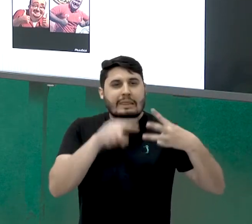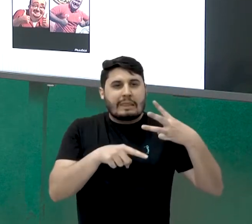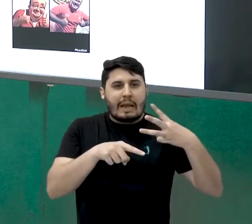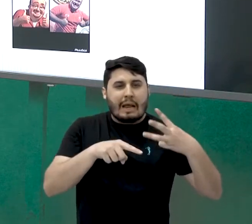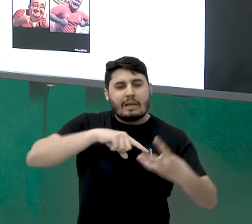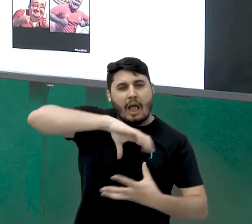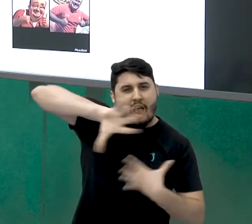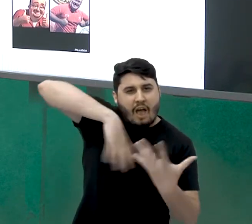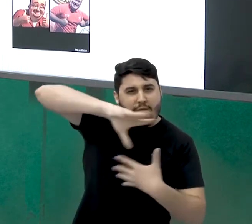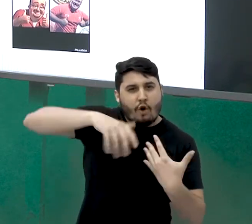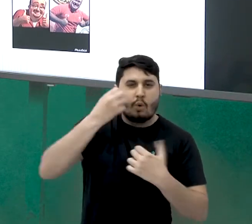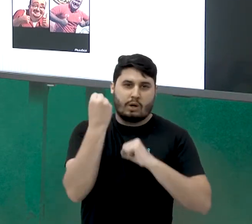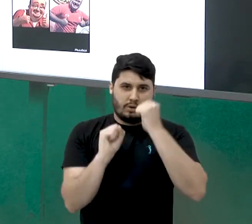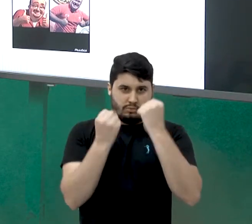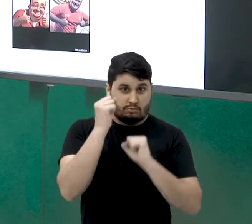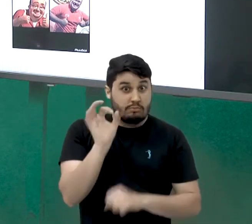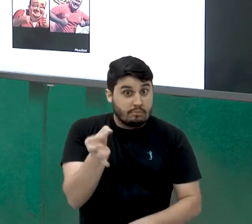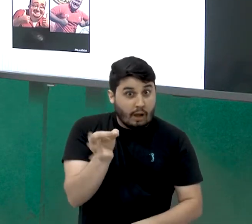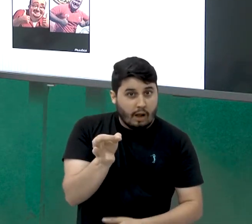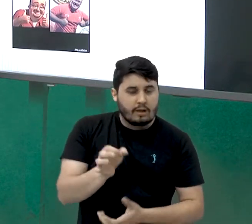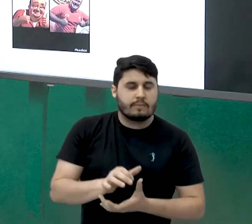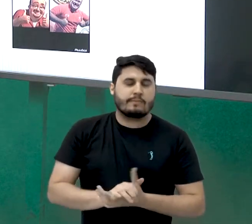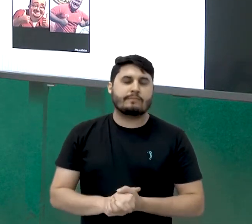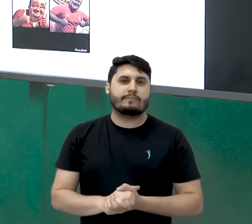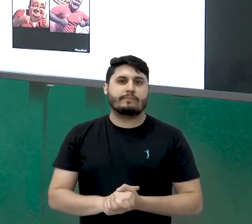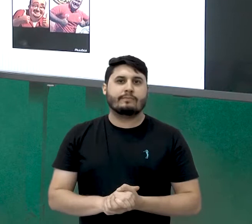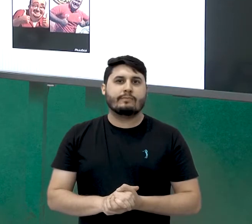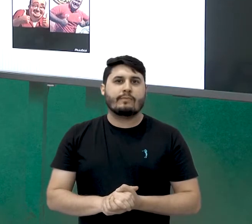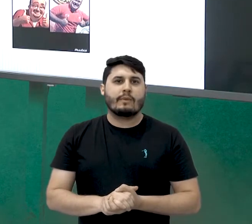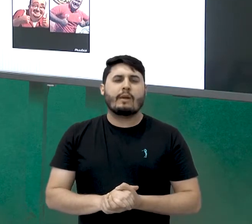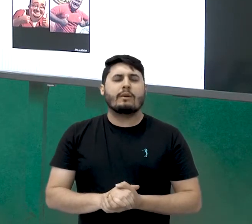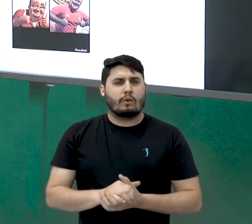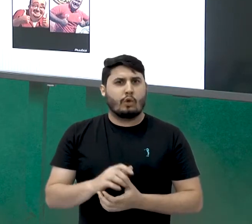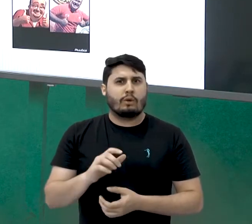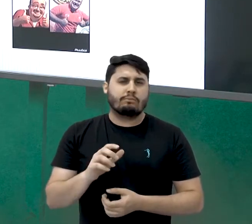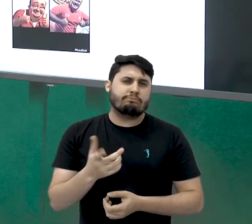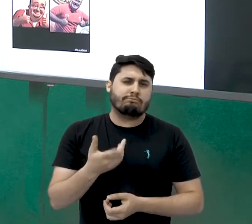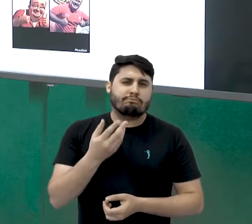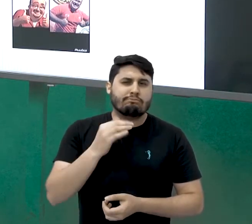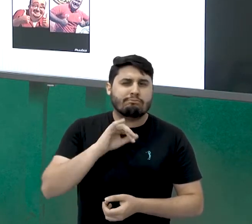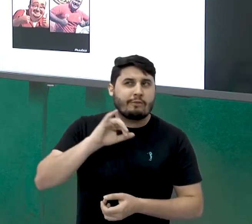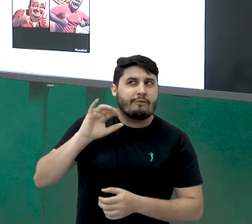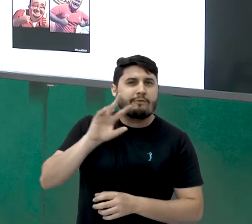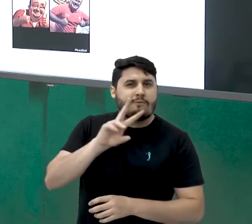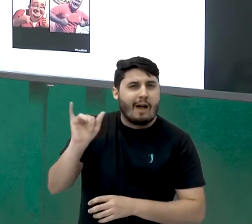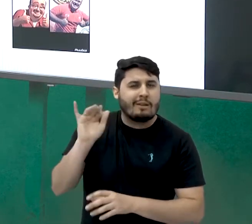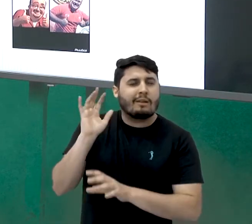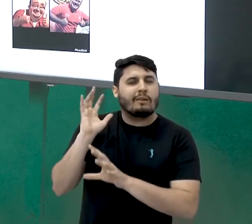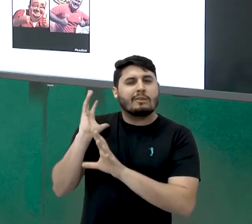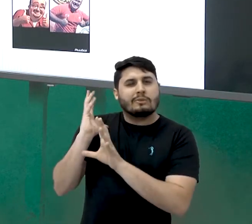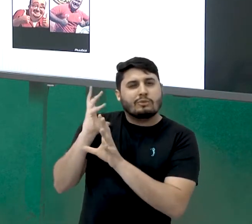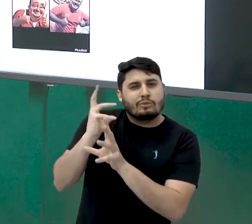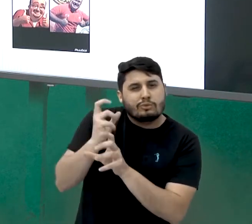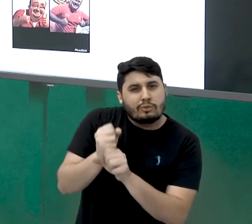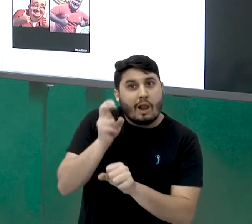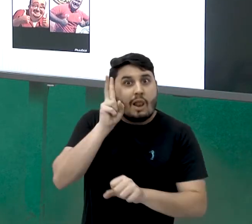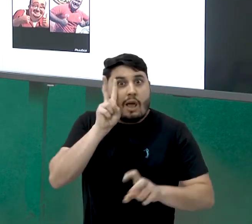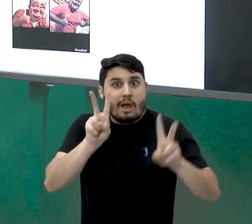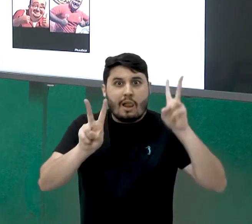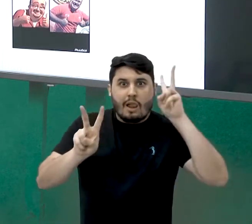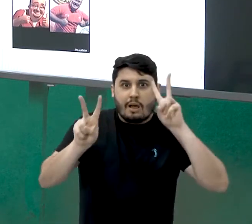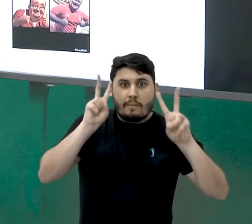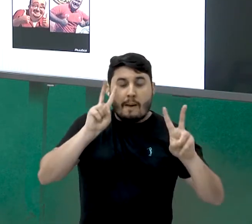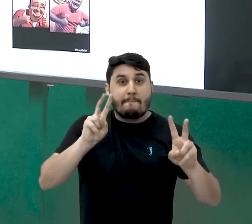certo? Vamos fazer um remaker, né, dos períodos que, de certa forma, foram de